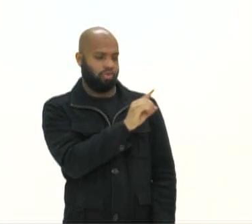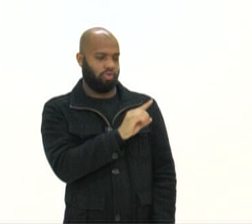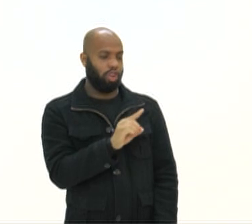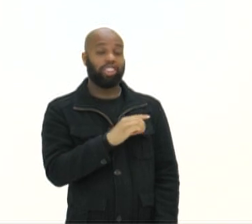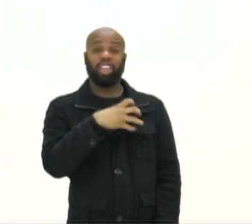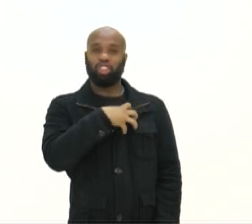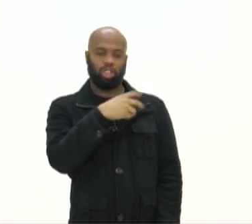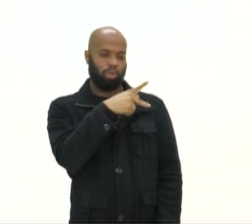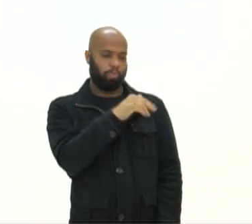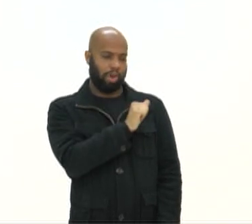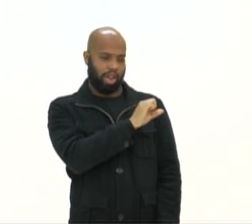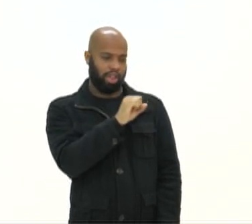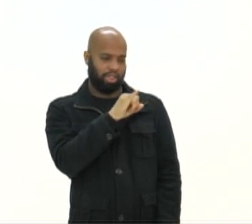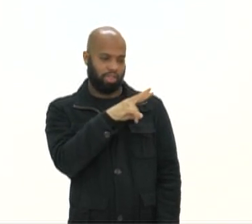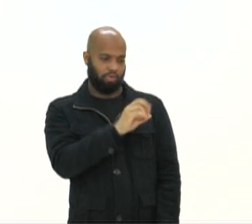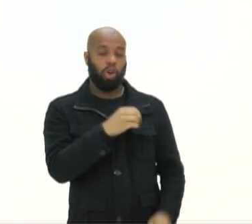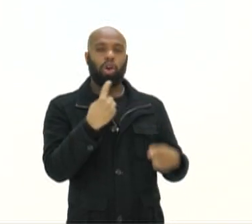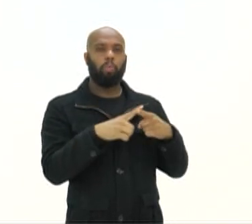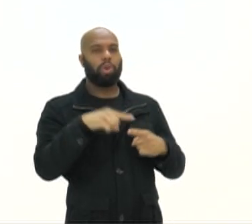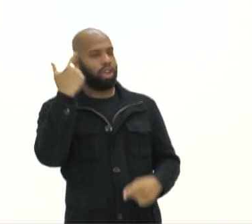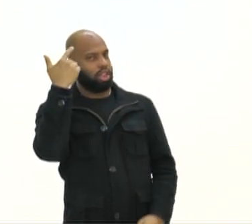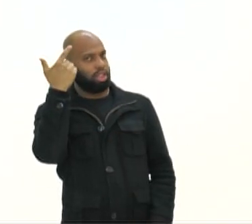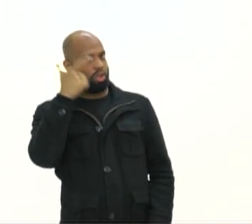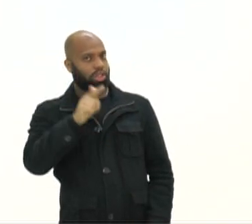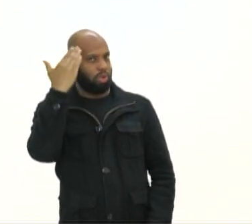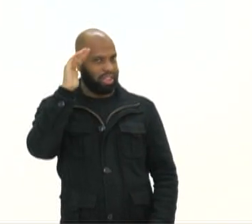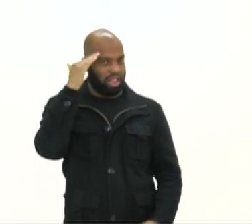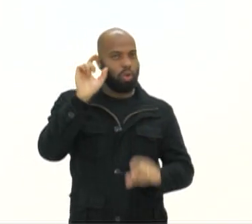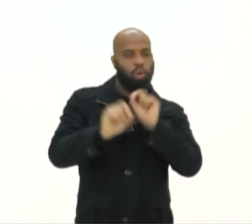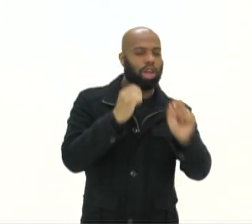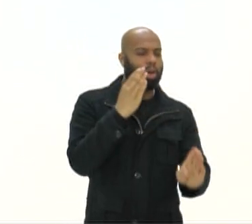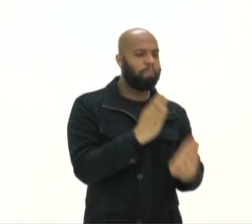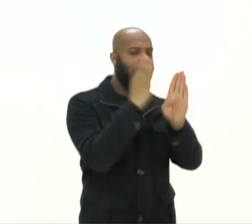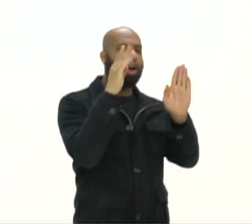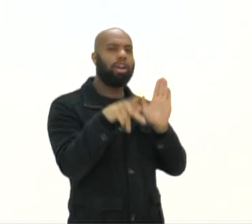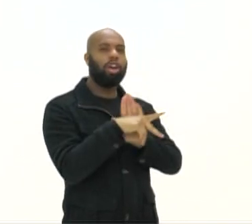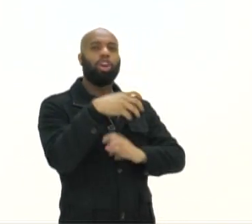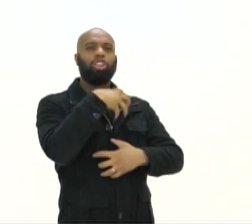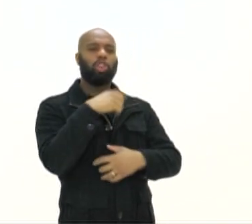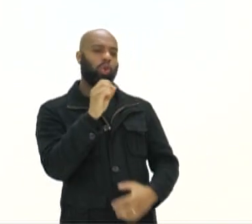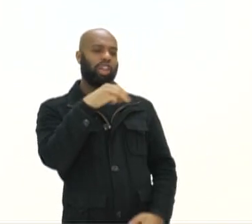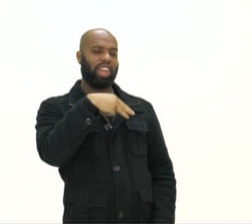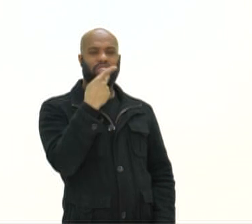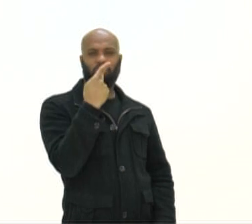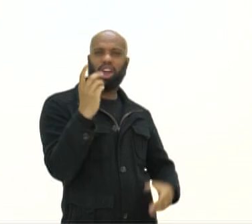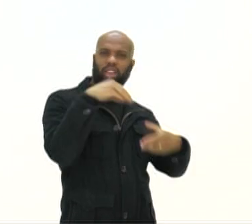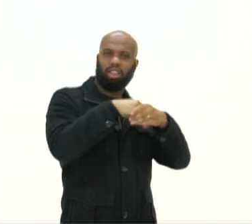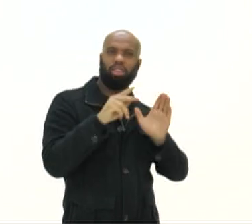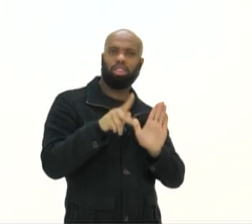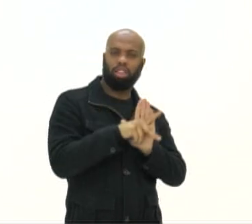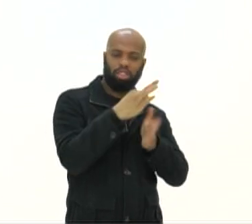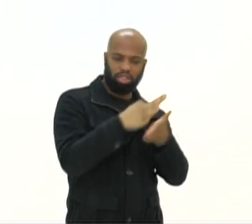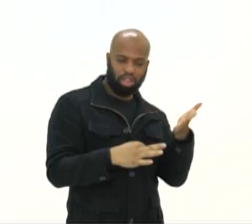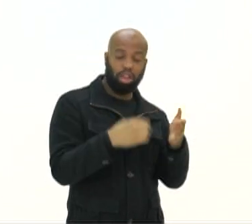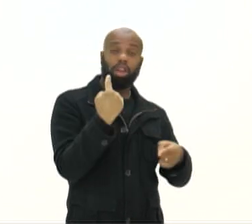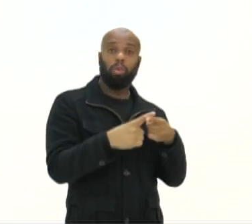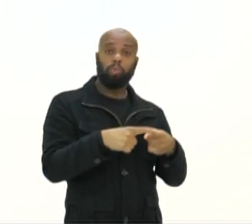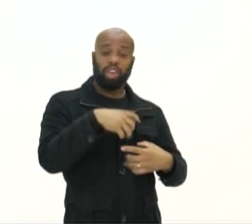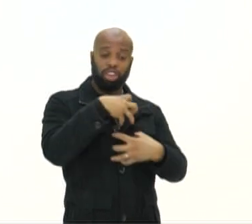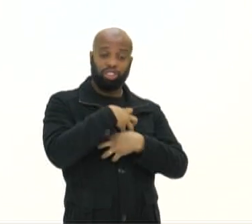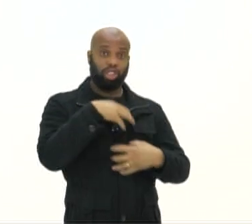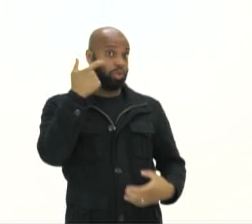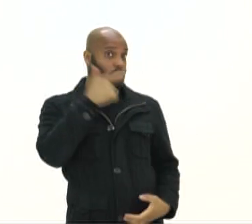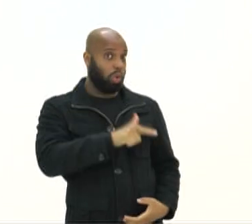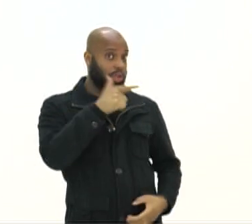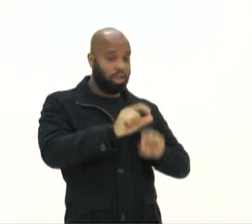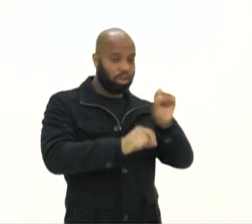né? Nós tínhamos conversado sobre a importância de você identificar a voz predominante no texto, que consequentemente isso te